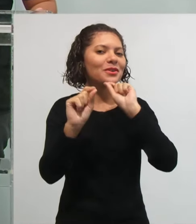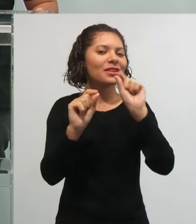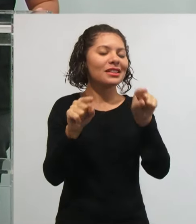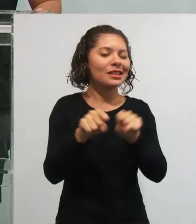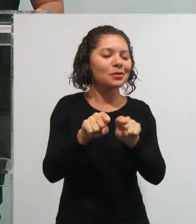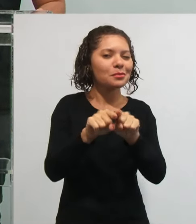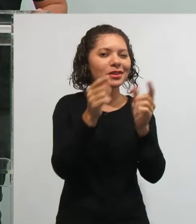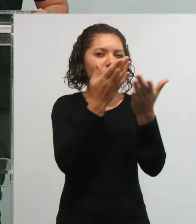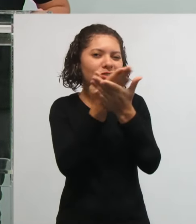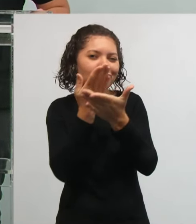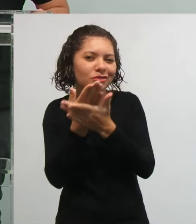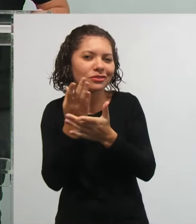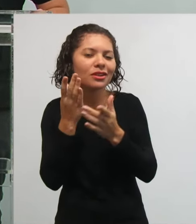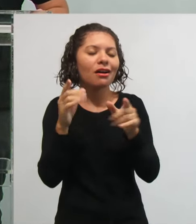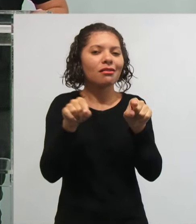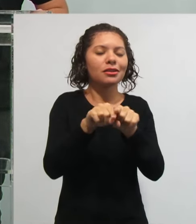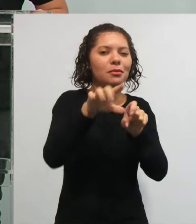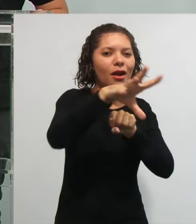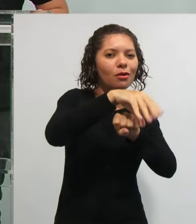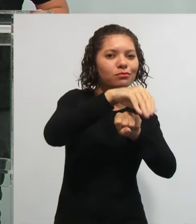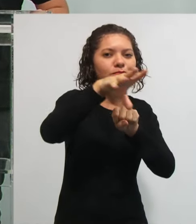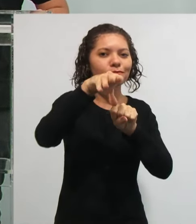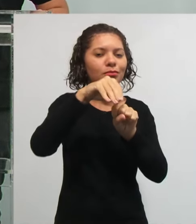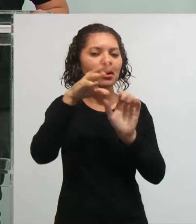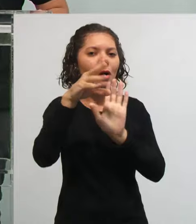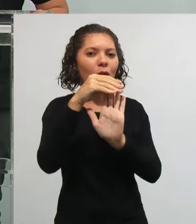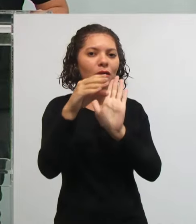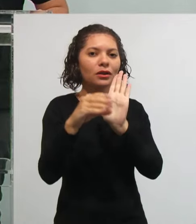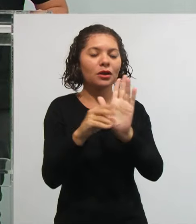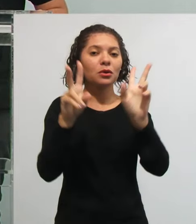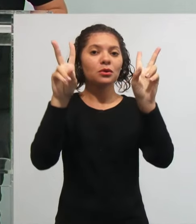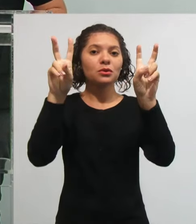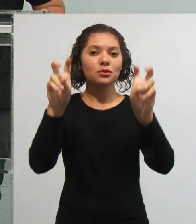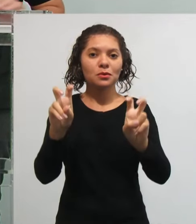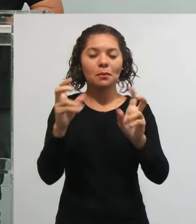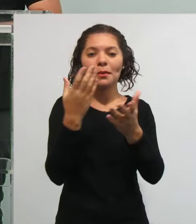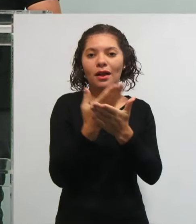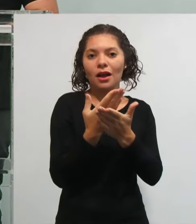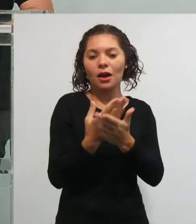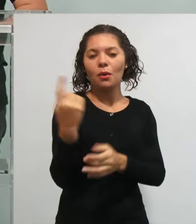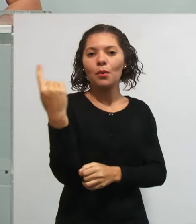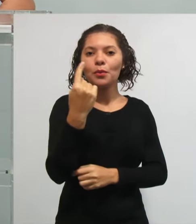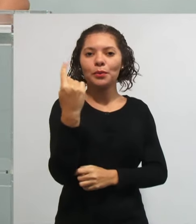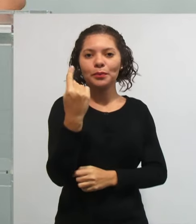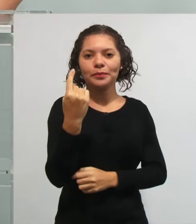e absorver os conteúdos referentes a nossa aula de número